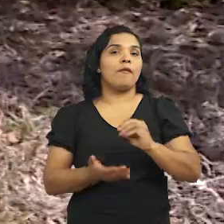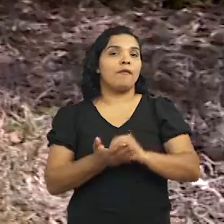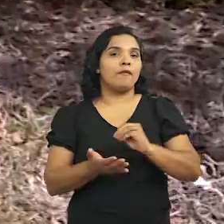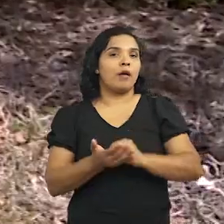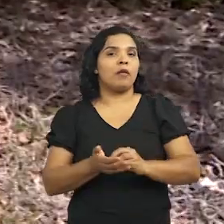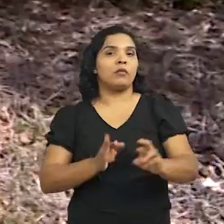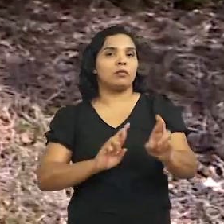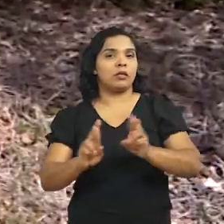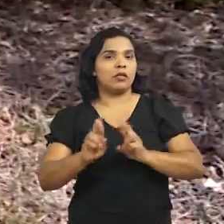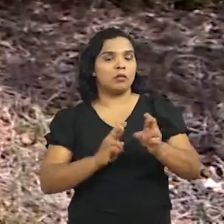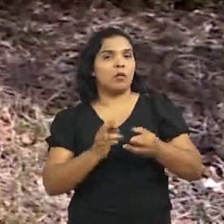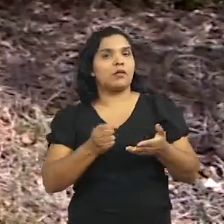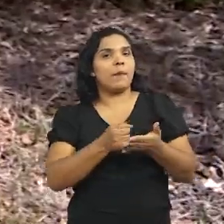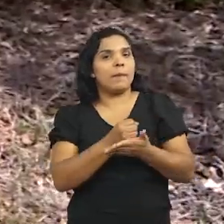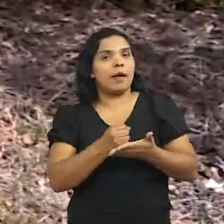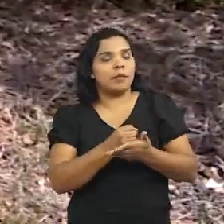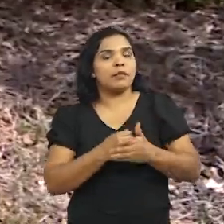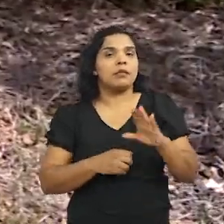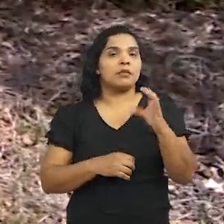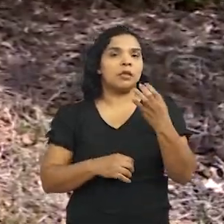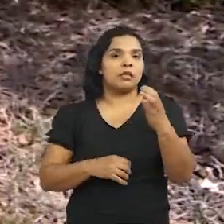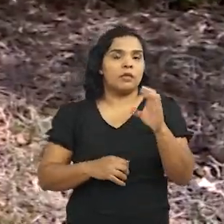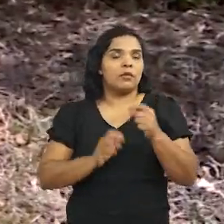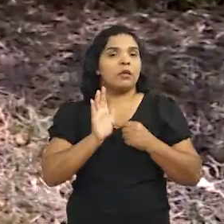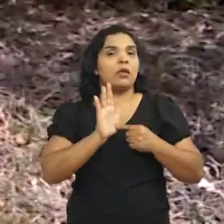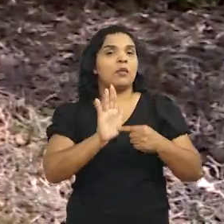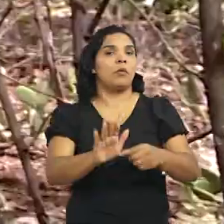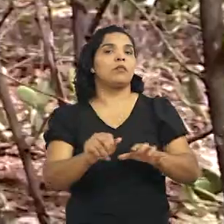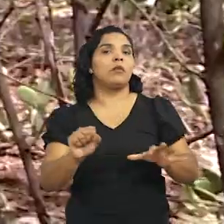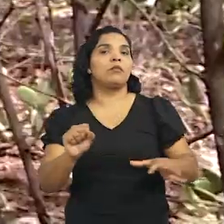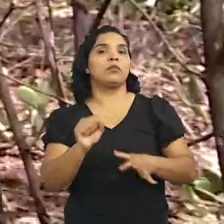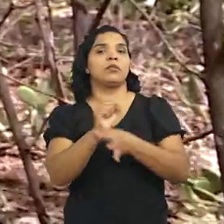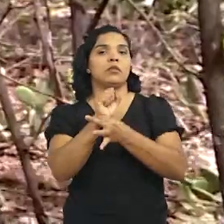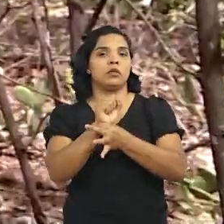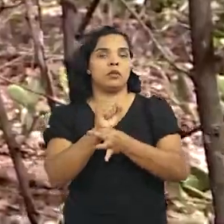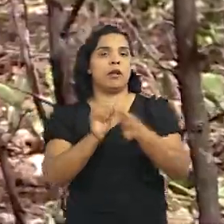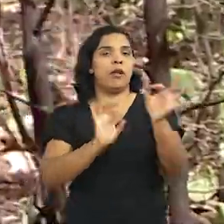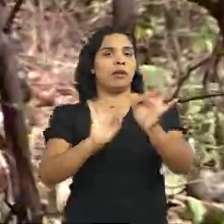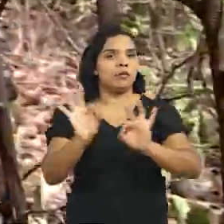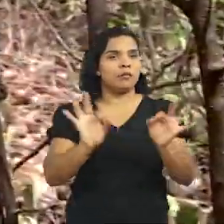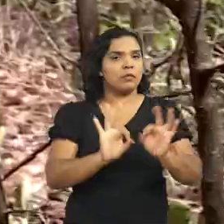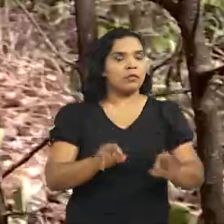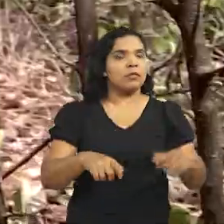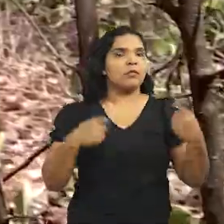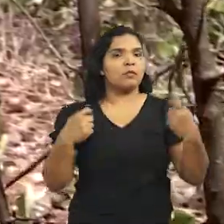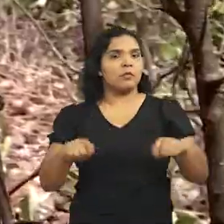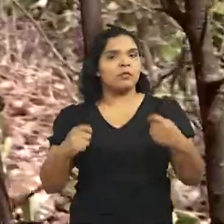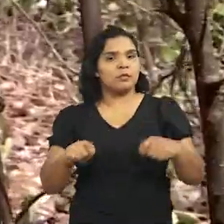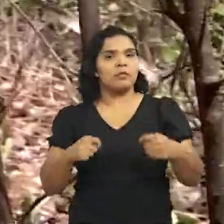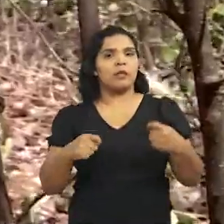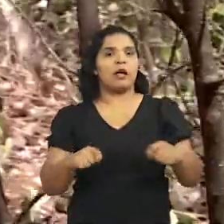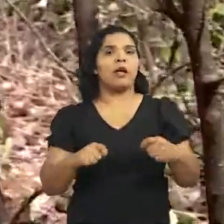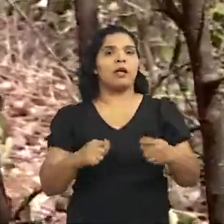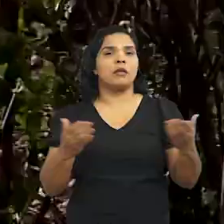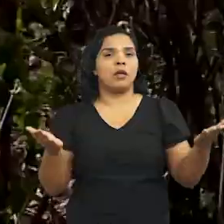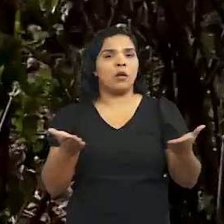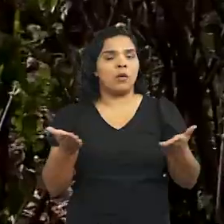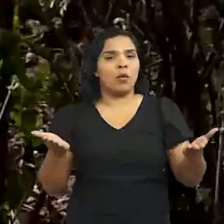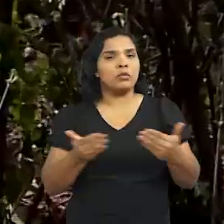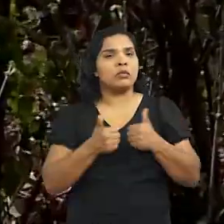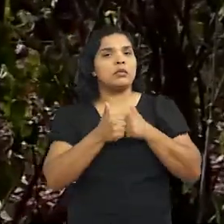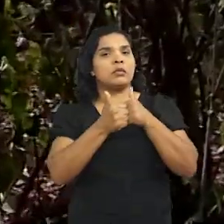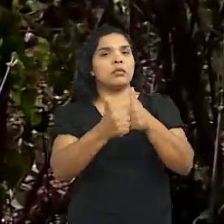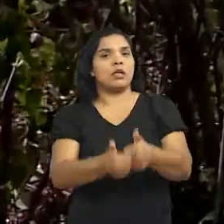a ausência de respostas pautadas em bases científicas que apontem de forma segura as adequações necessárias